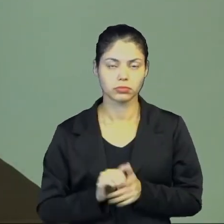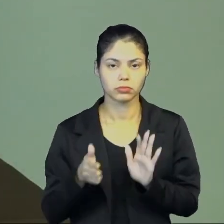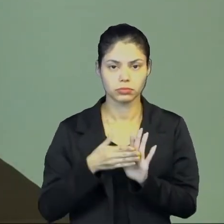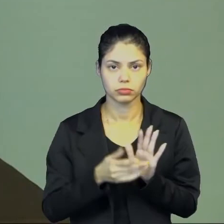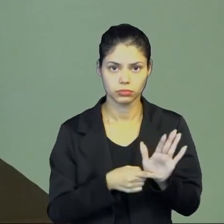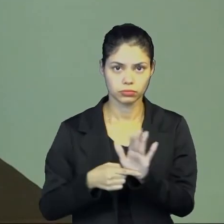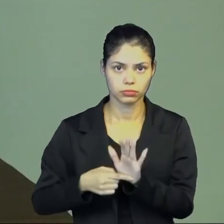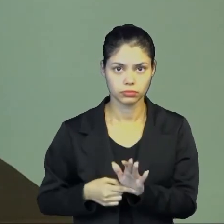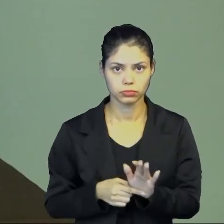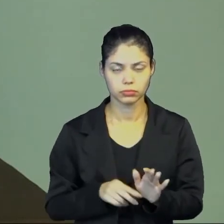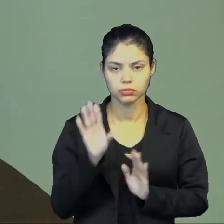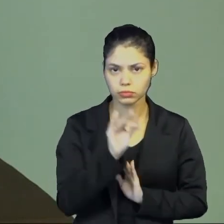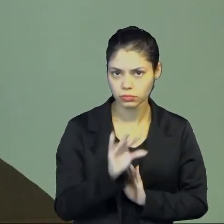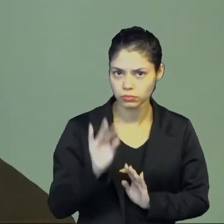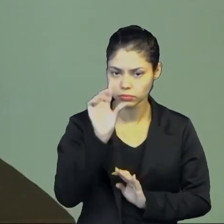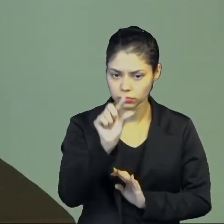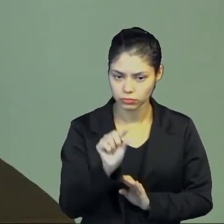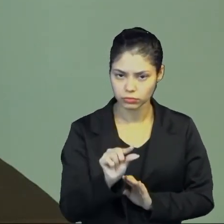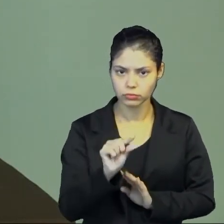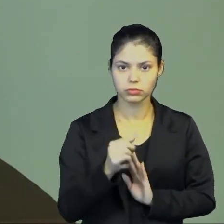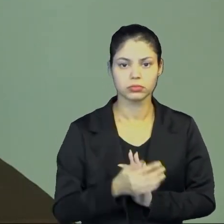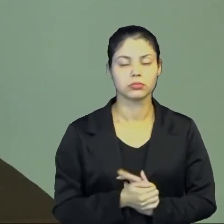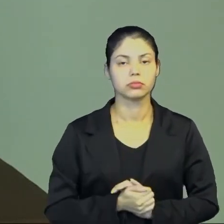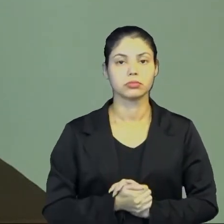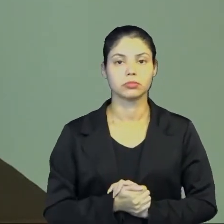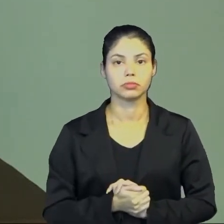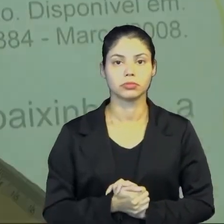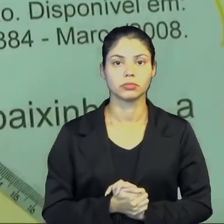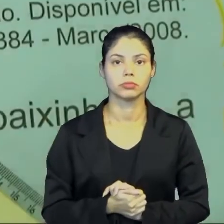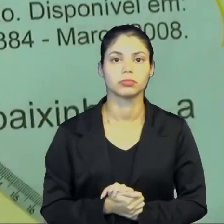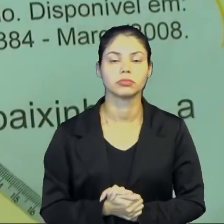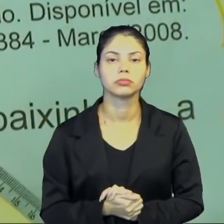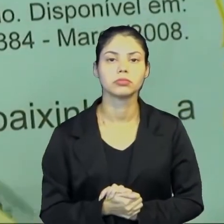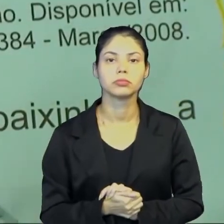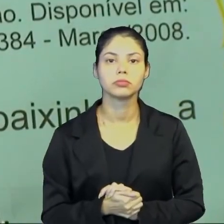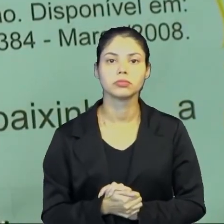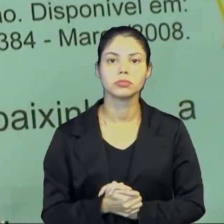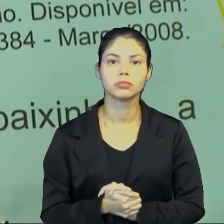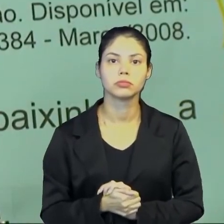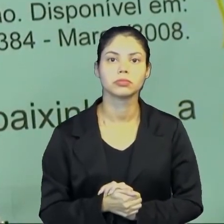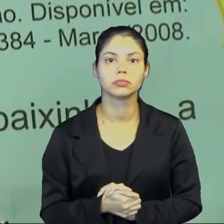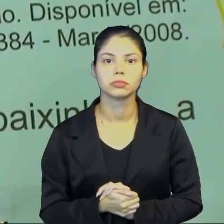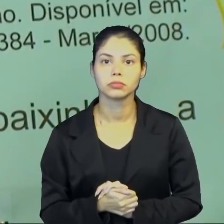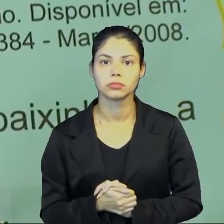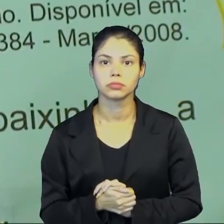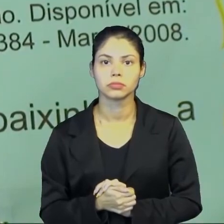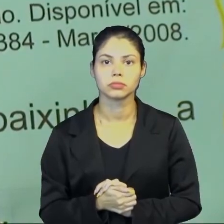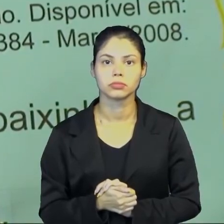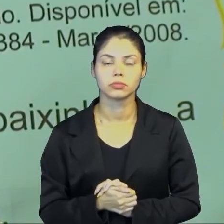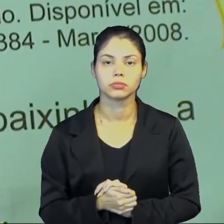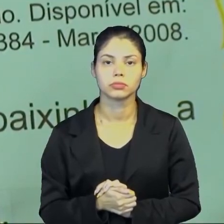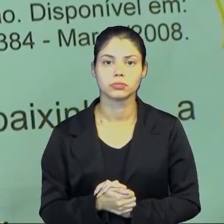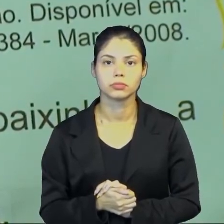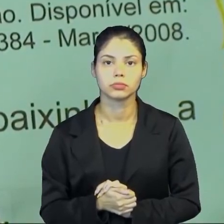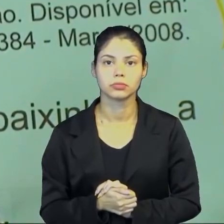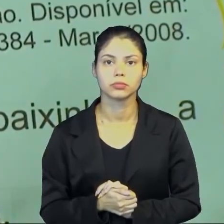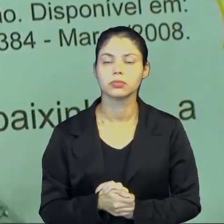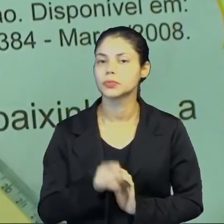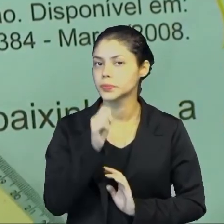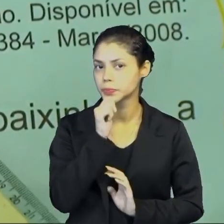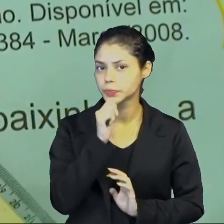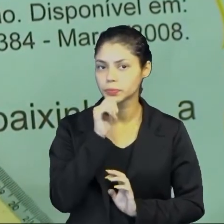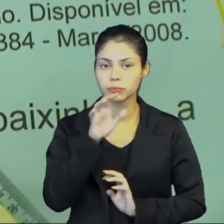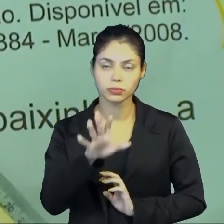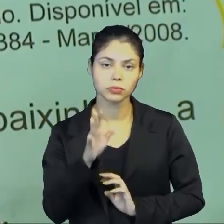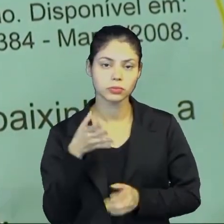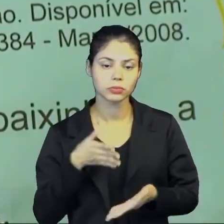destacada, que cochichou bem baixinho, tá? Vamos lá para a leitura novamente, ó. Logo chegou